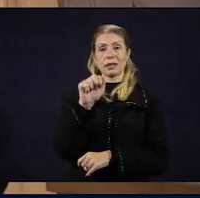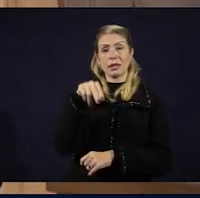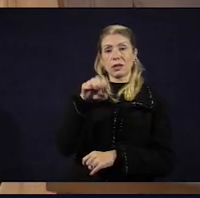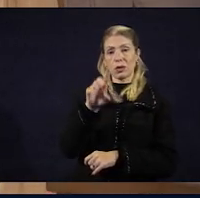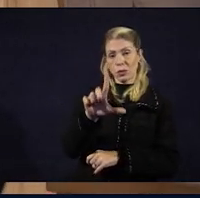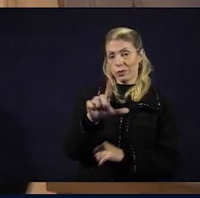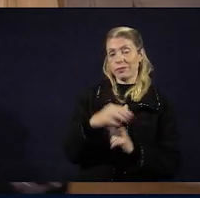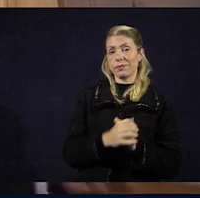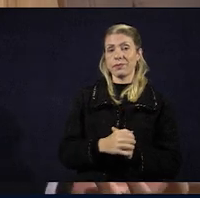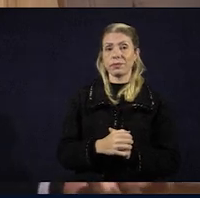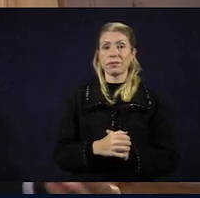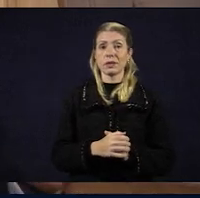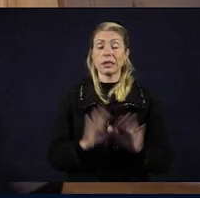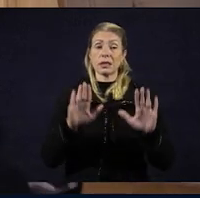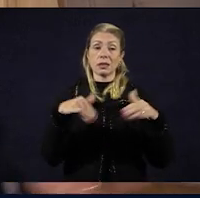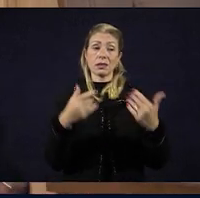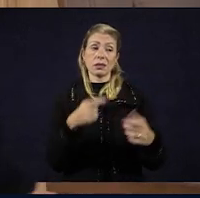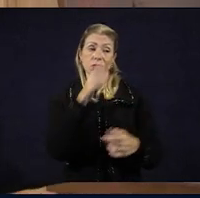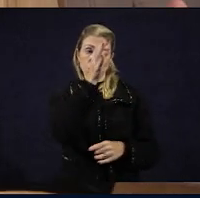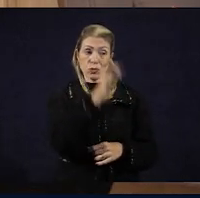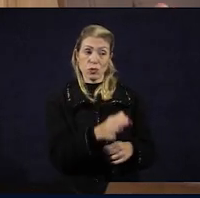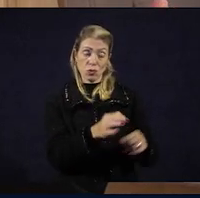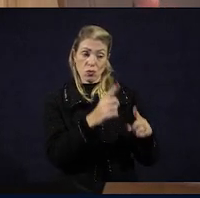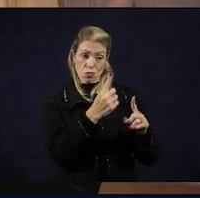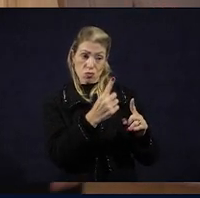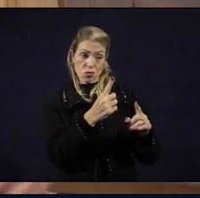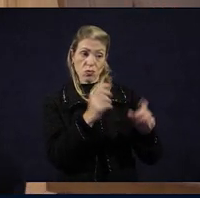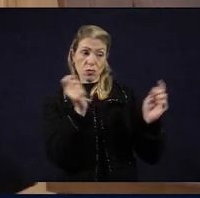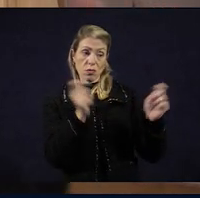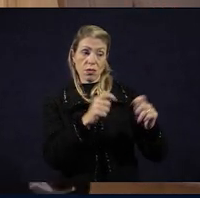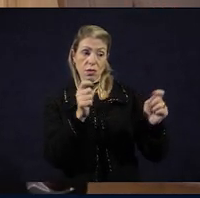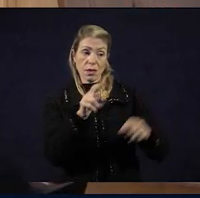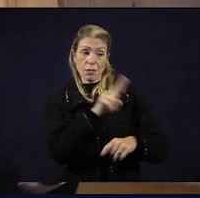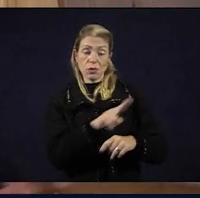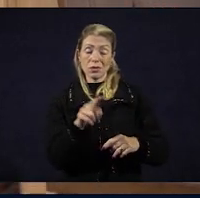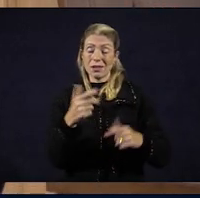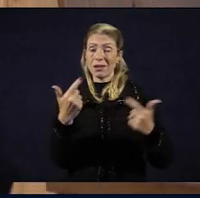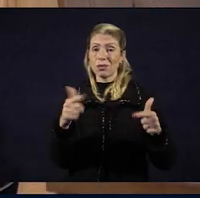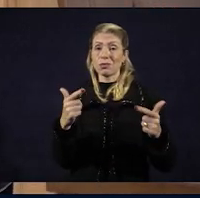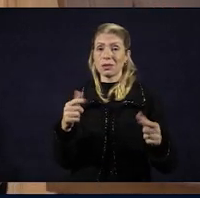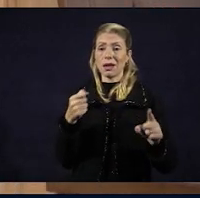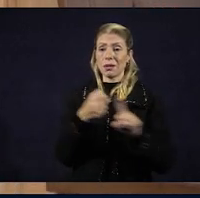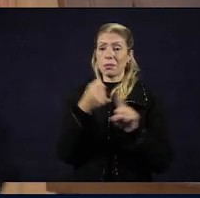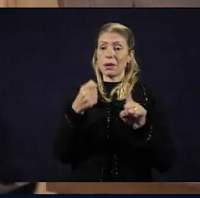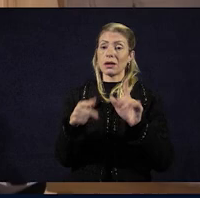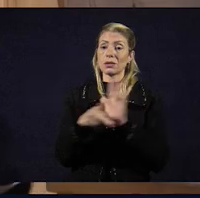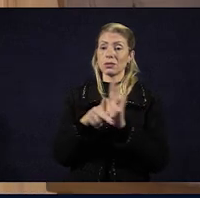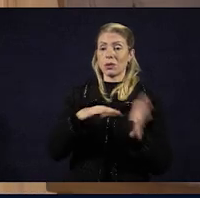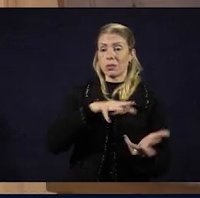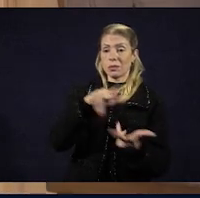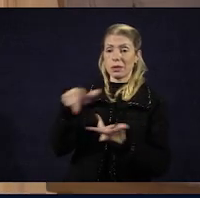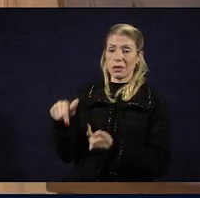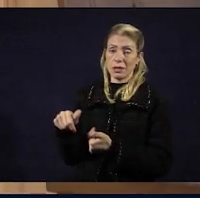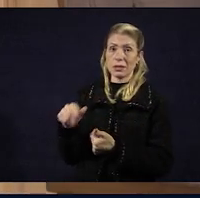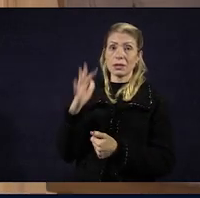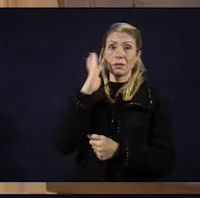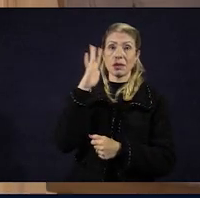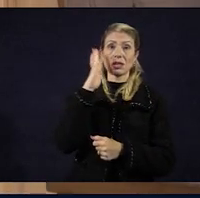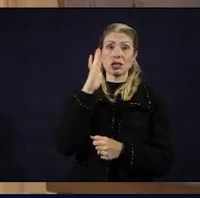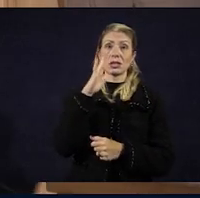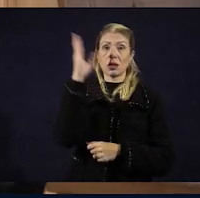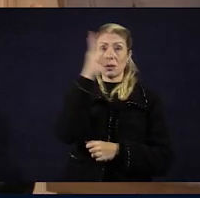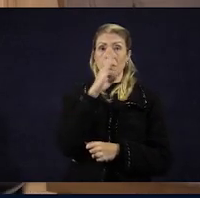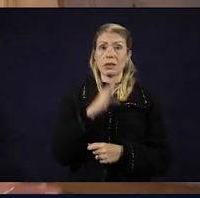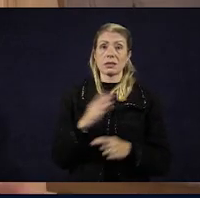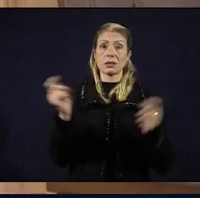você fazer um produto você não precisa ter nenhum impacto ambiental da produção do etanol Então você imagina o Brasil aumentando 50% da